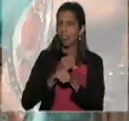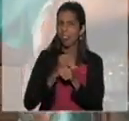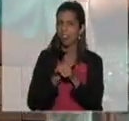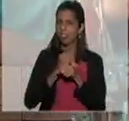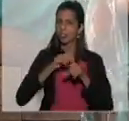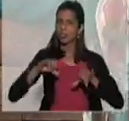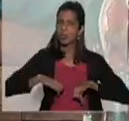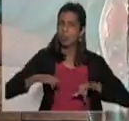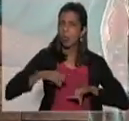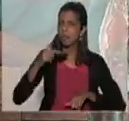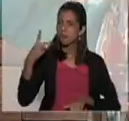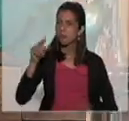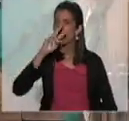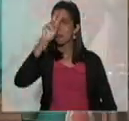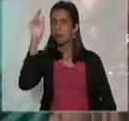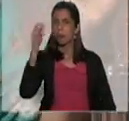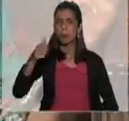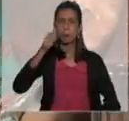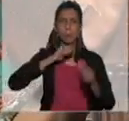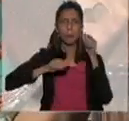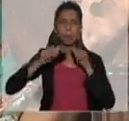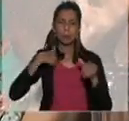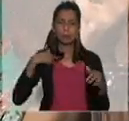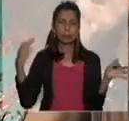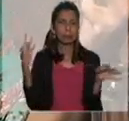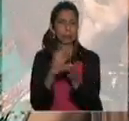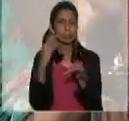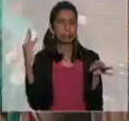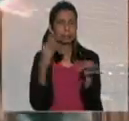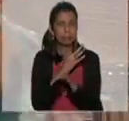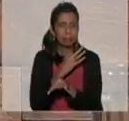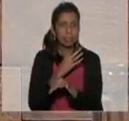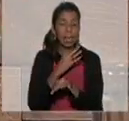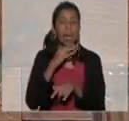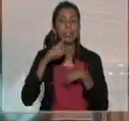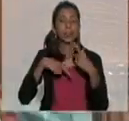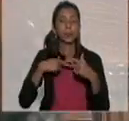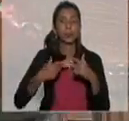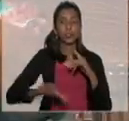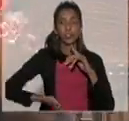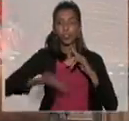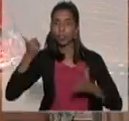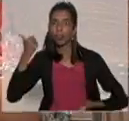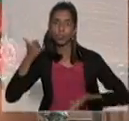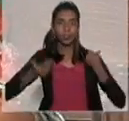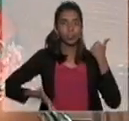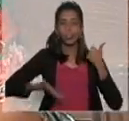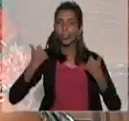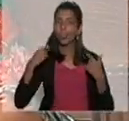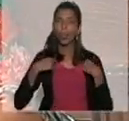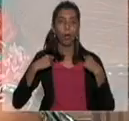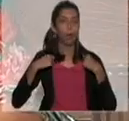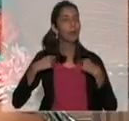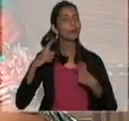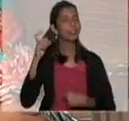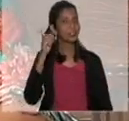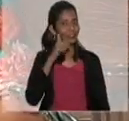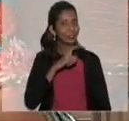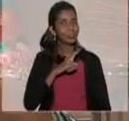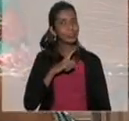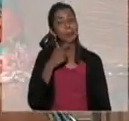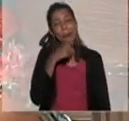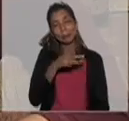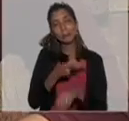de bebedeiras suas que eu tive que suportar isso E aí i tirando a roupa até tirar mesmo então foi difícil